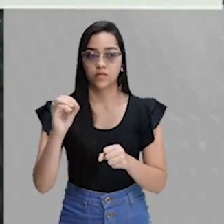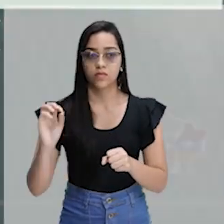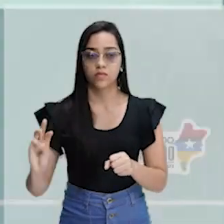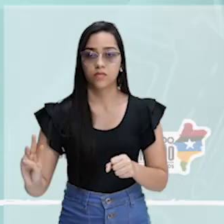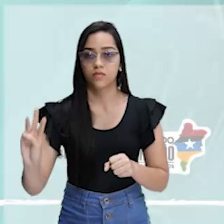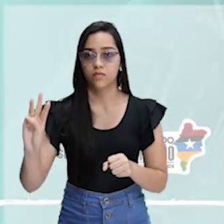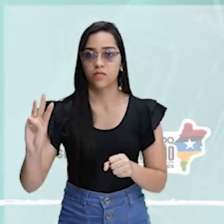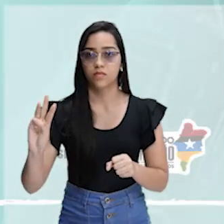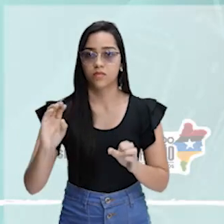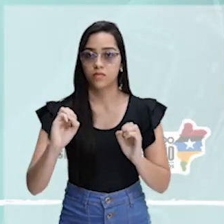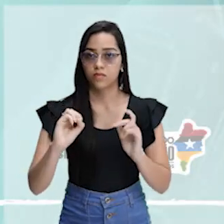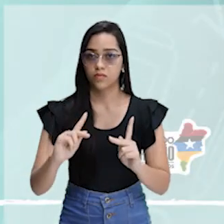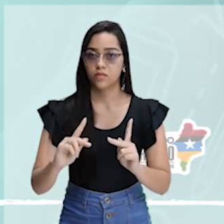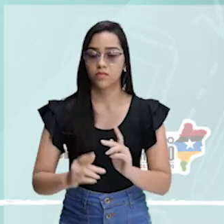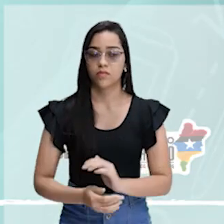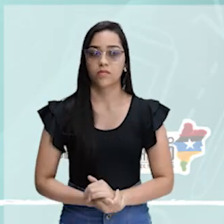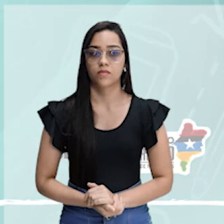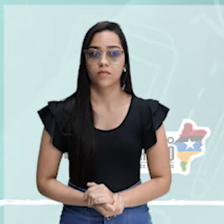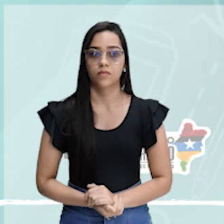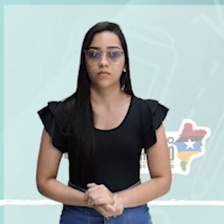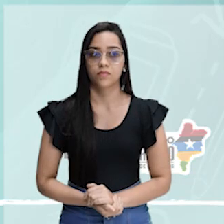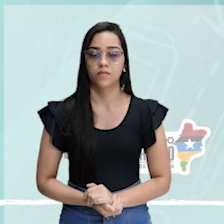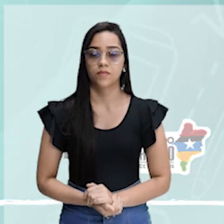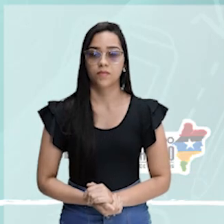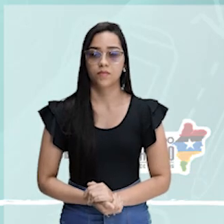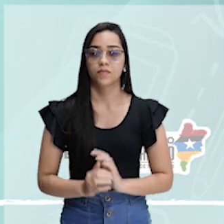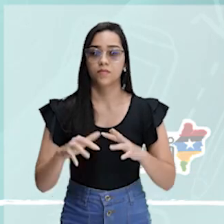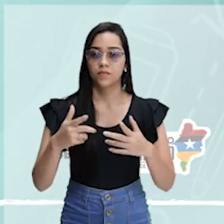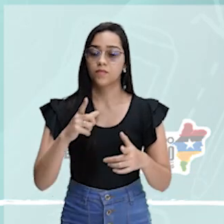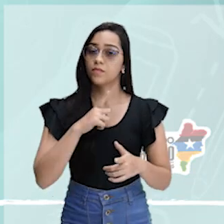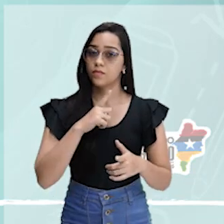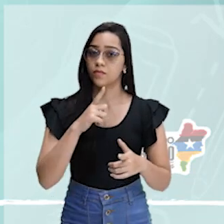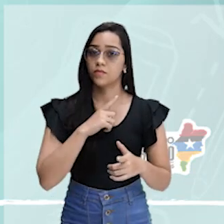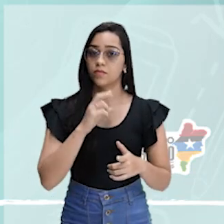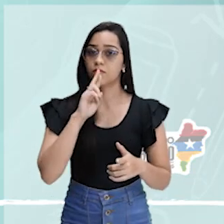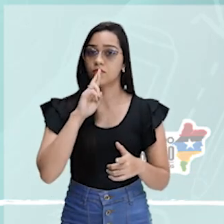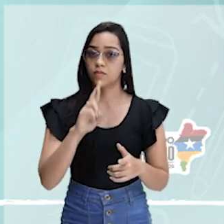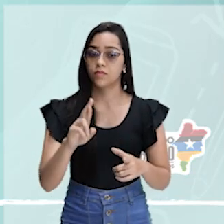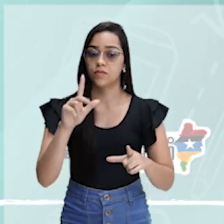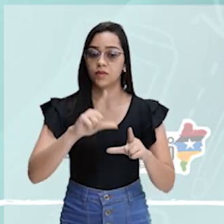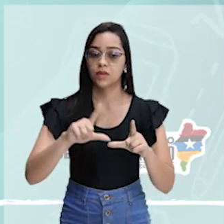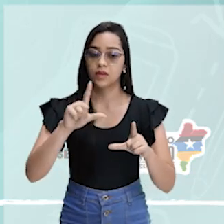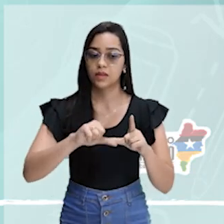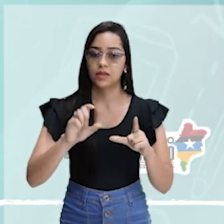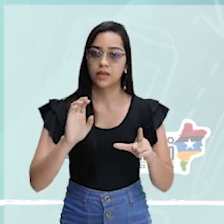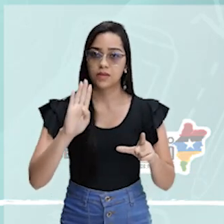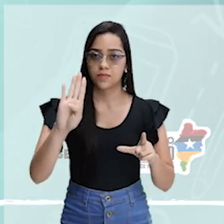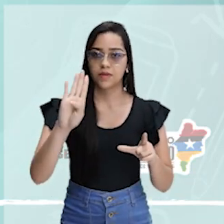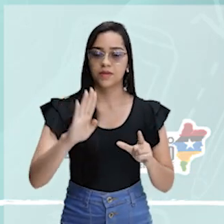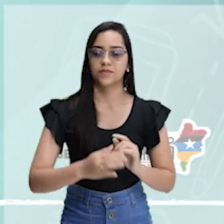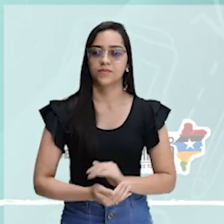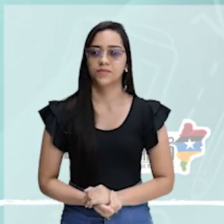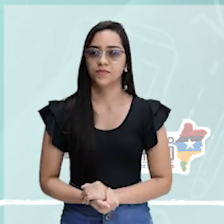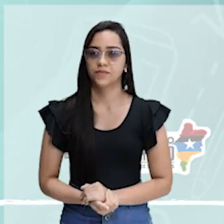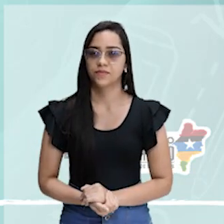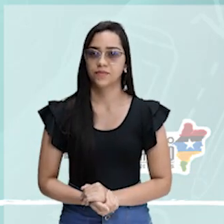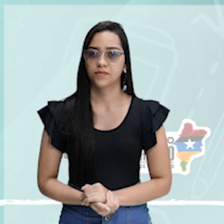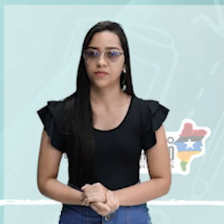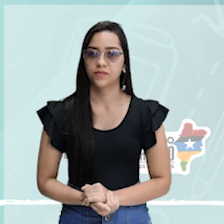watts. Ok? Então, 100 watts, resposta à letra B.